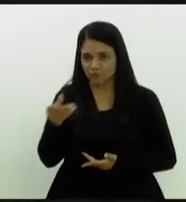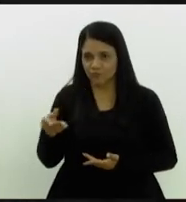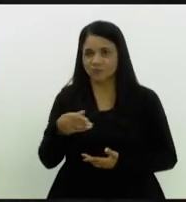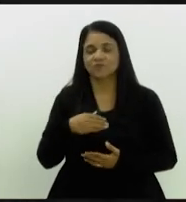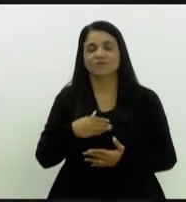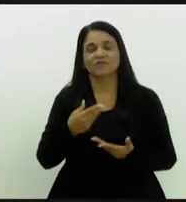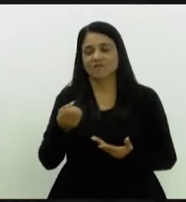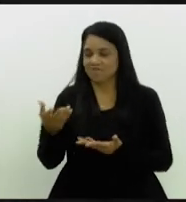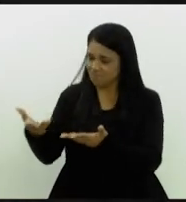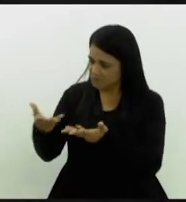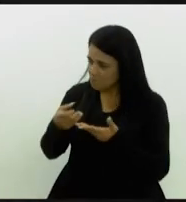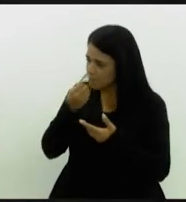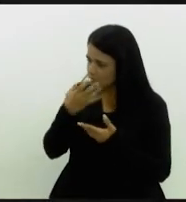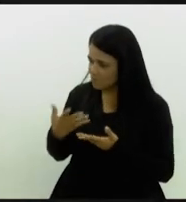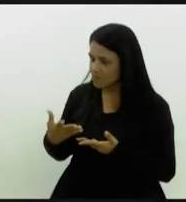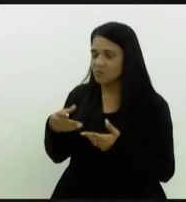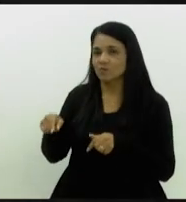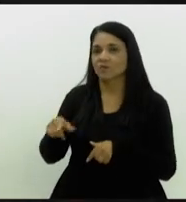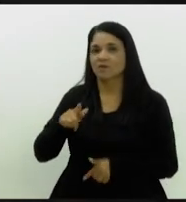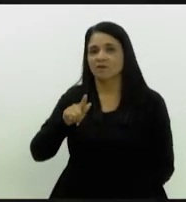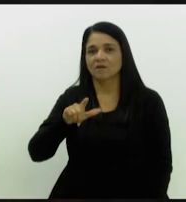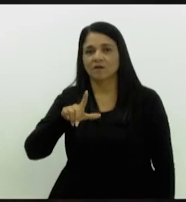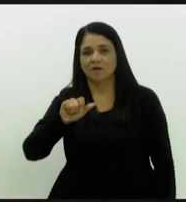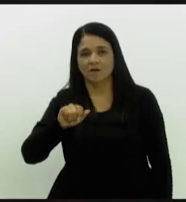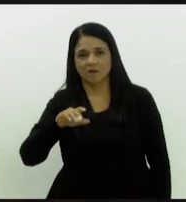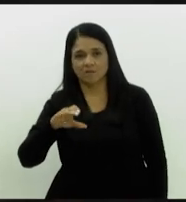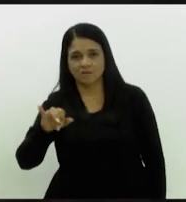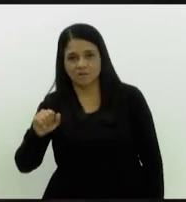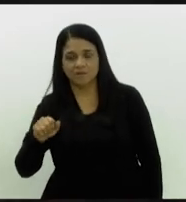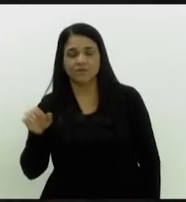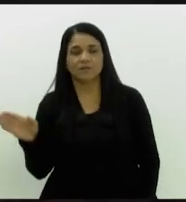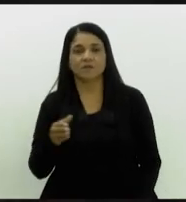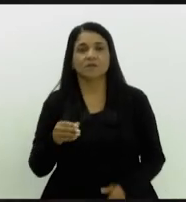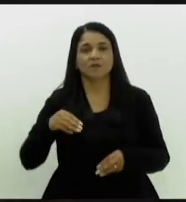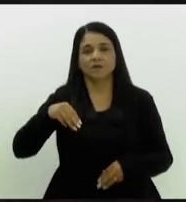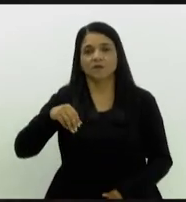bem-vindo, Gláucio Otoniel, a esta Casa de Leis.